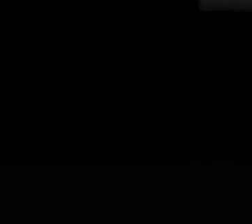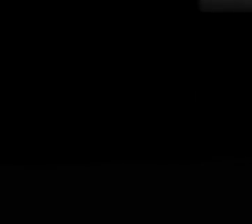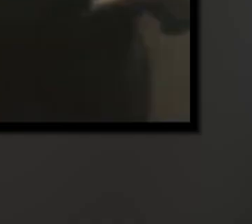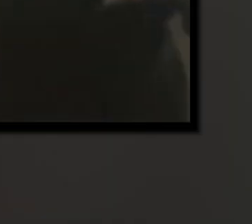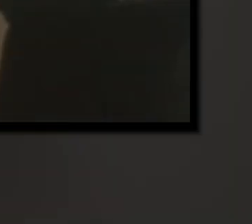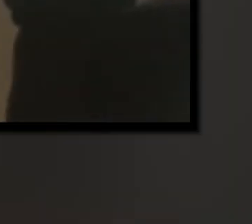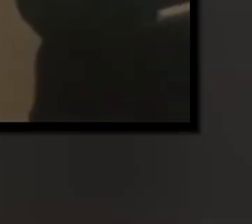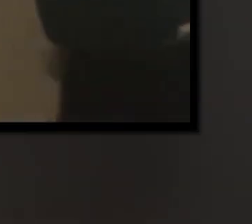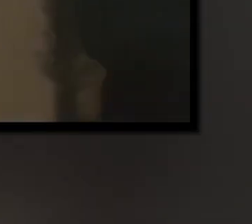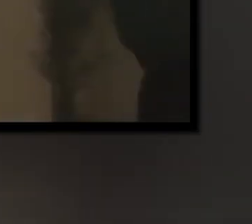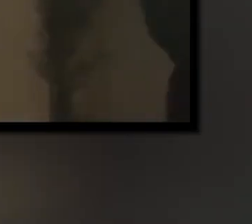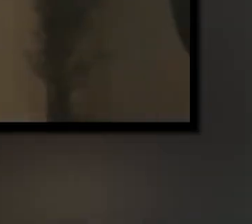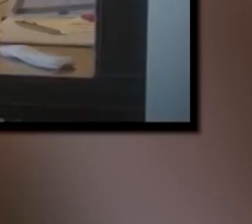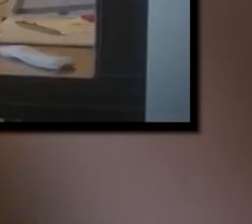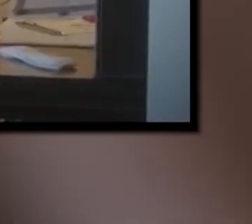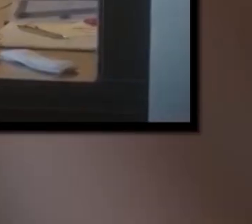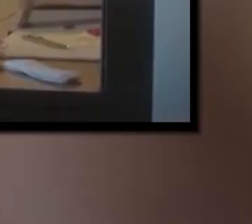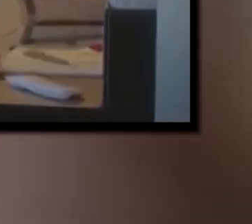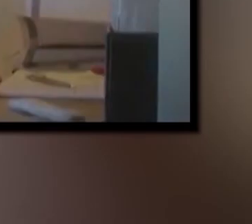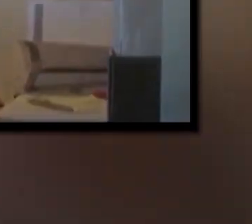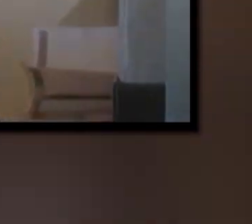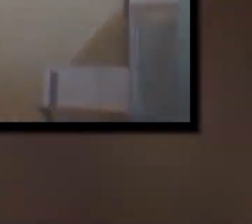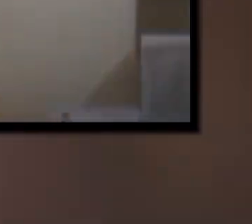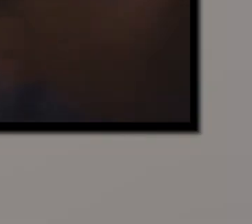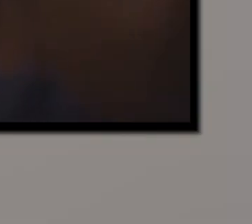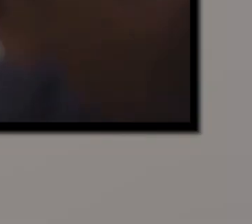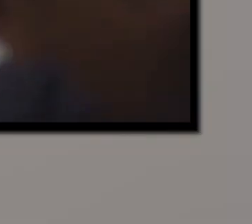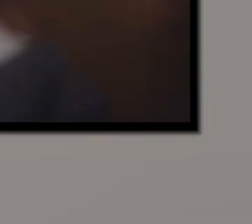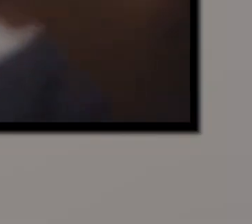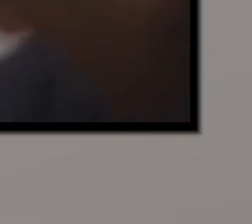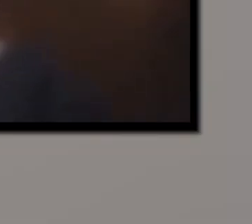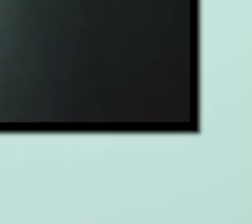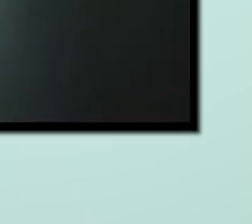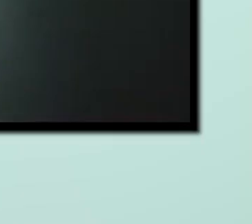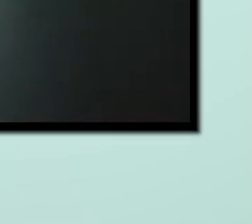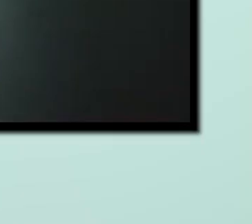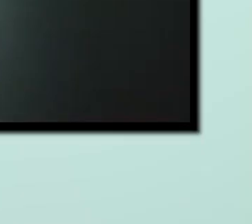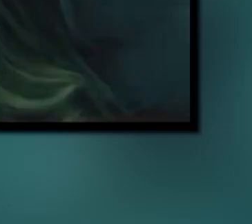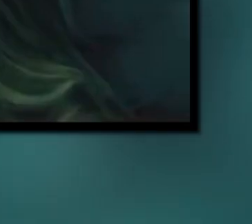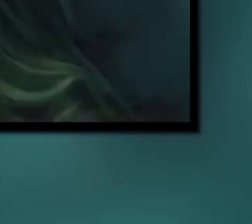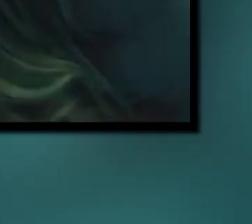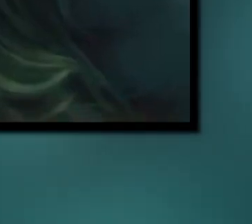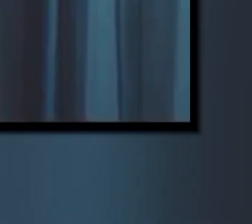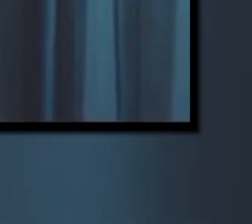Ficar comigo, meu amor. Laura. Tá sentindo alguma coisa, doutor? Tá quente, né?